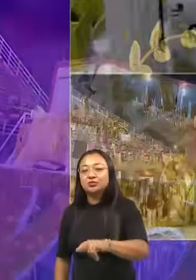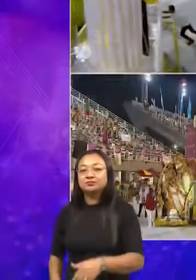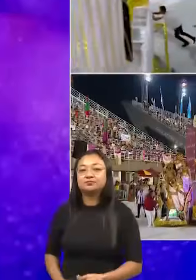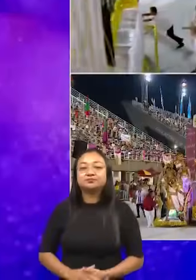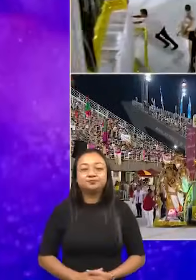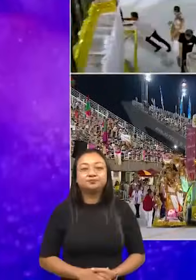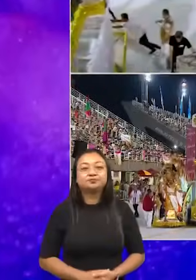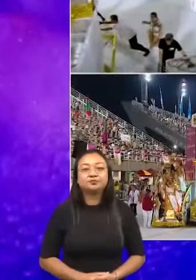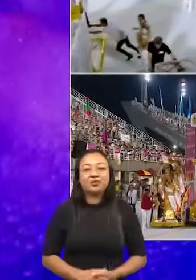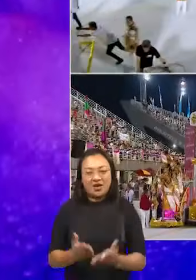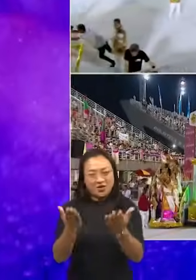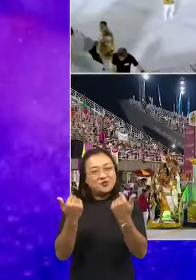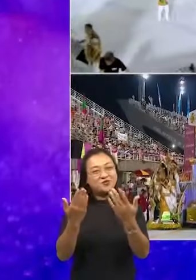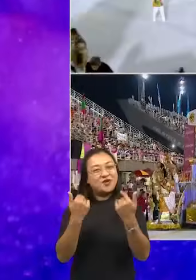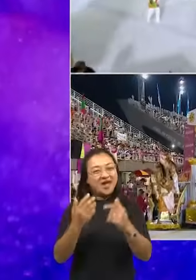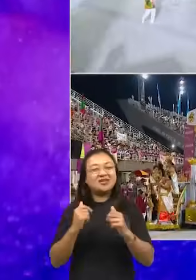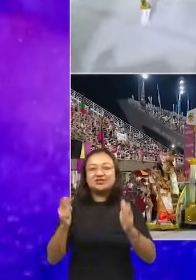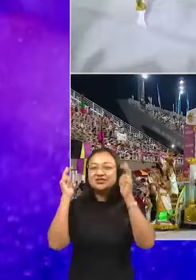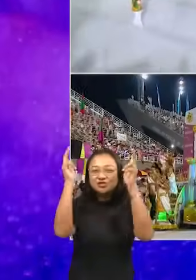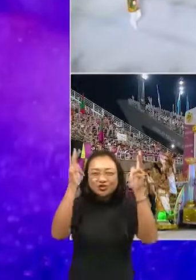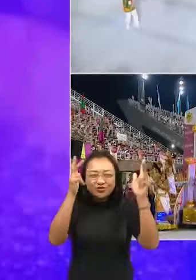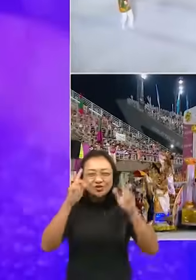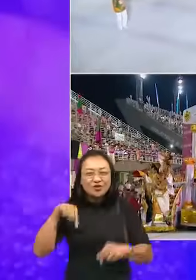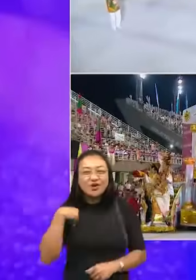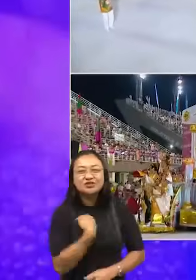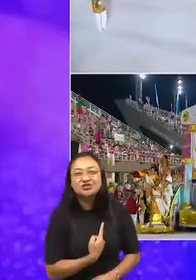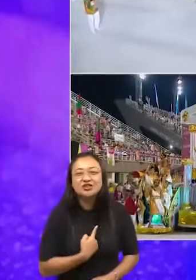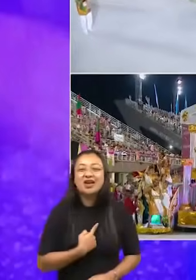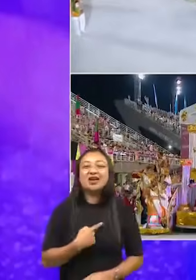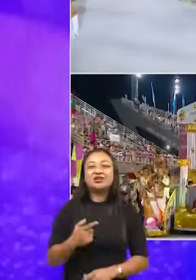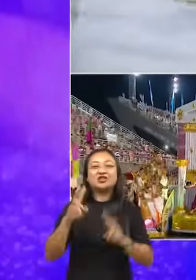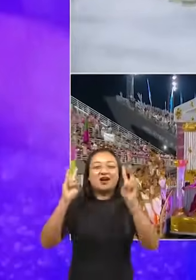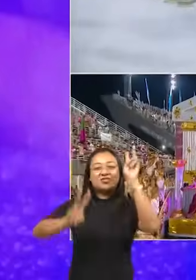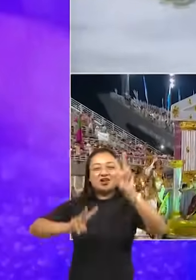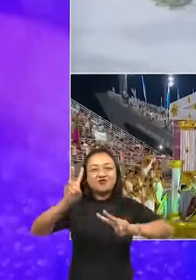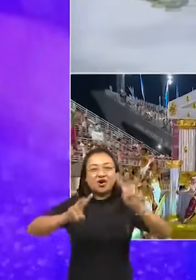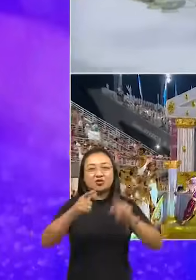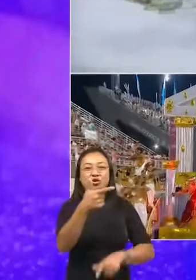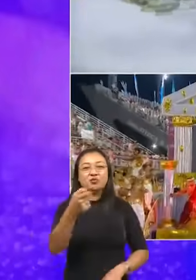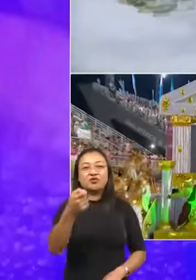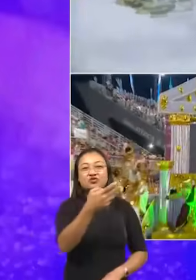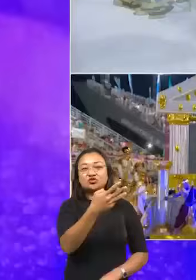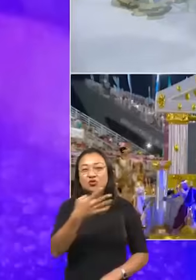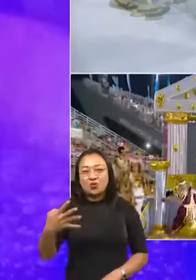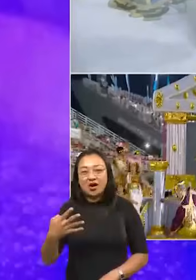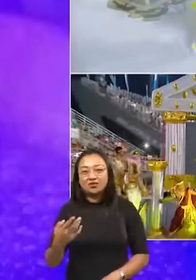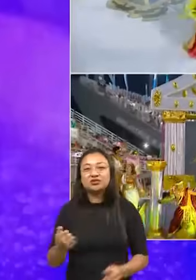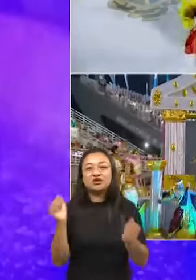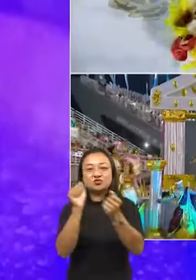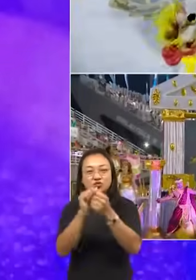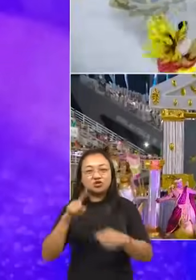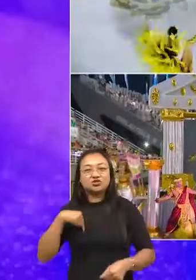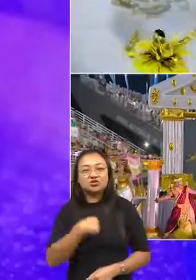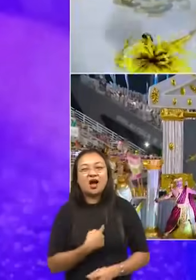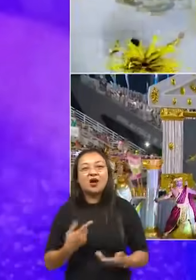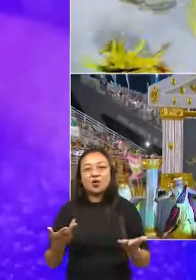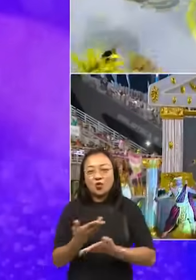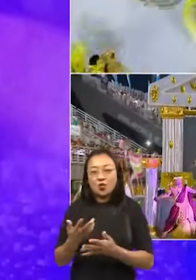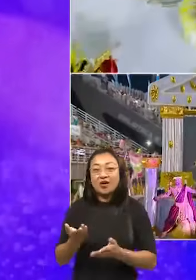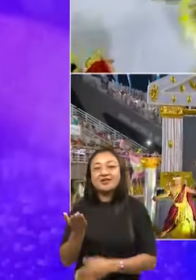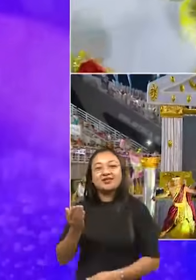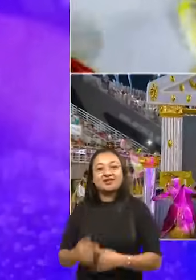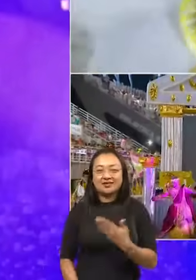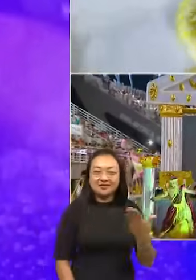Curtiu com a gente o Carnaval A Crítica 2024, a escola que está neste momento na avenida é ela, Andanças